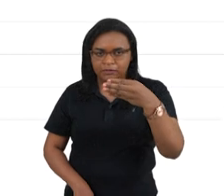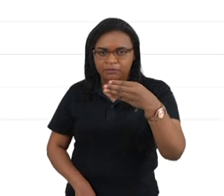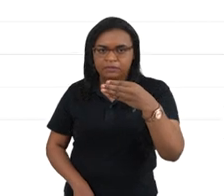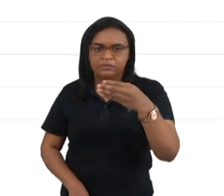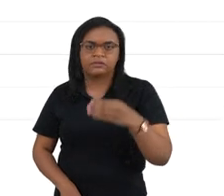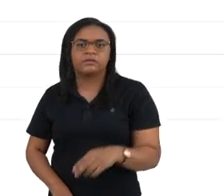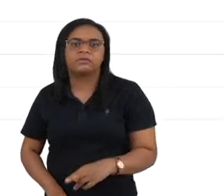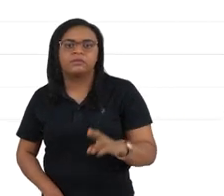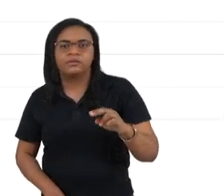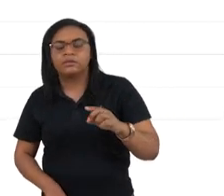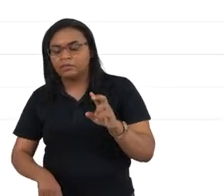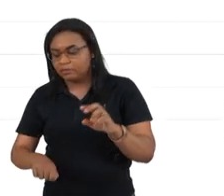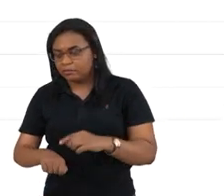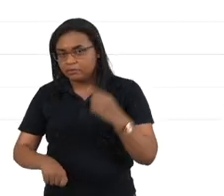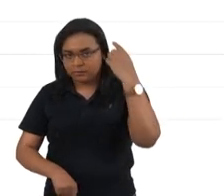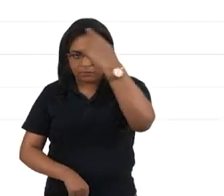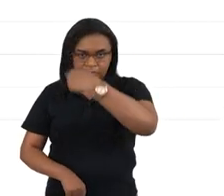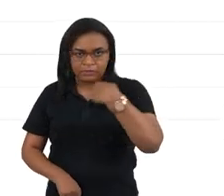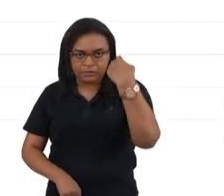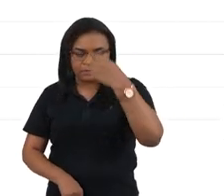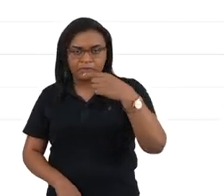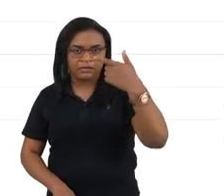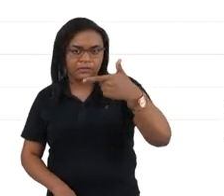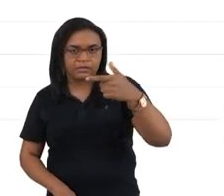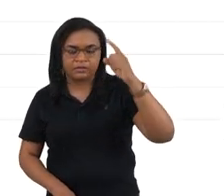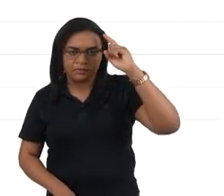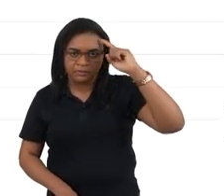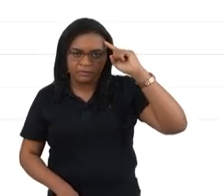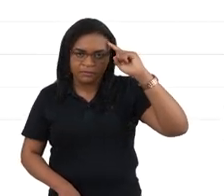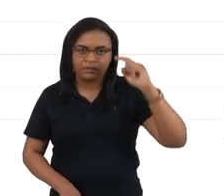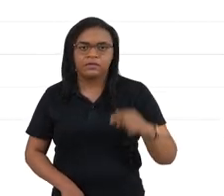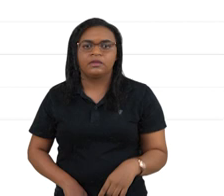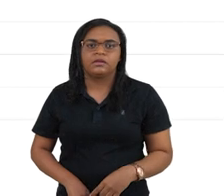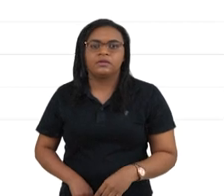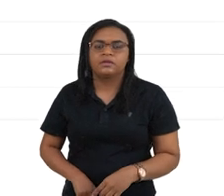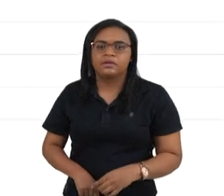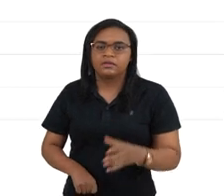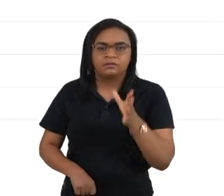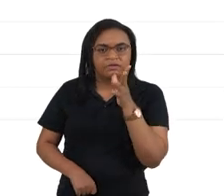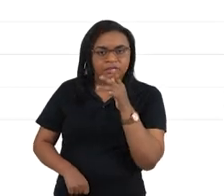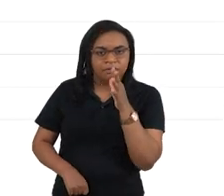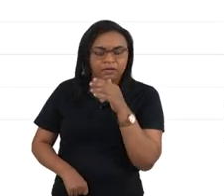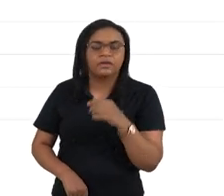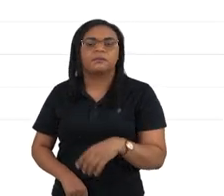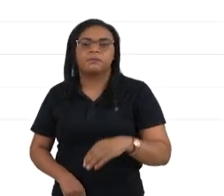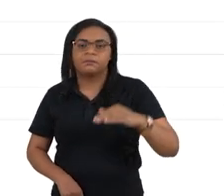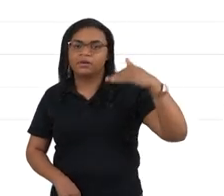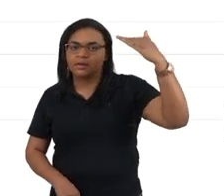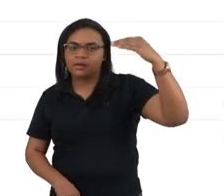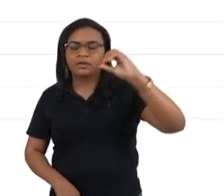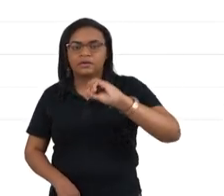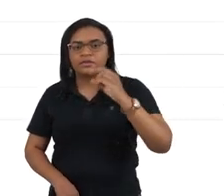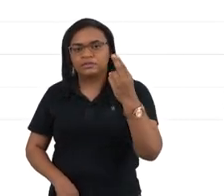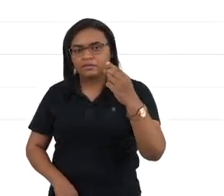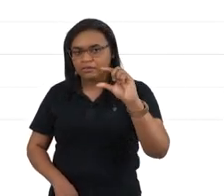dias. Para eu percorrer esse mesmo 1.000 quilômetros pedalando por mais horas, eu vou demorar mais ou menos tempo? Menos. Por quê?